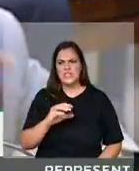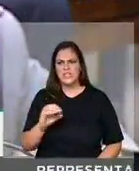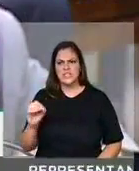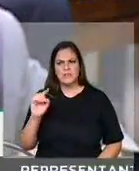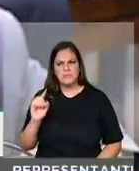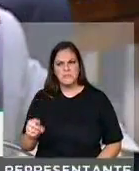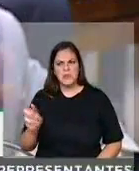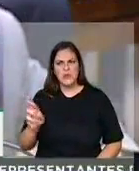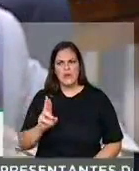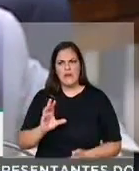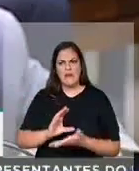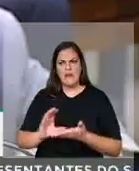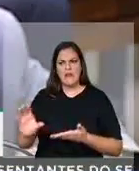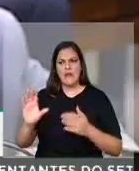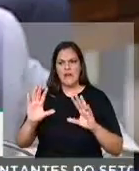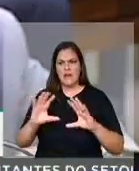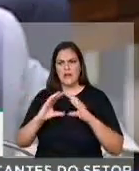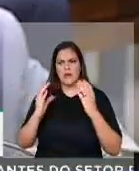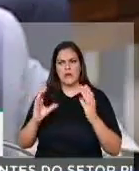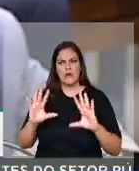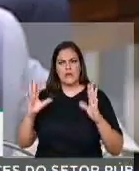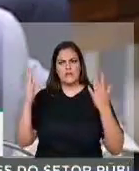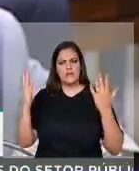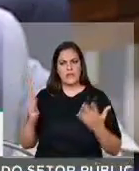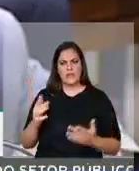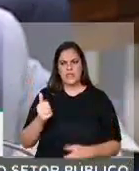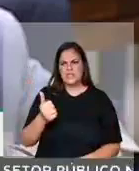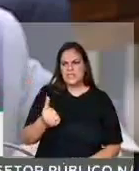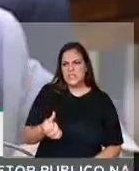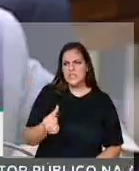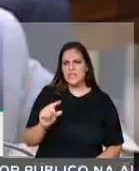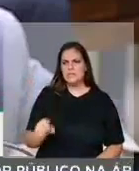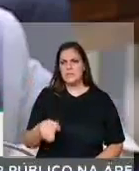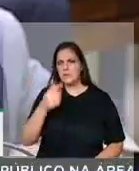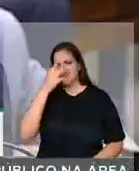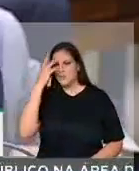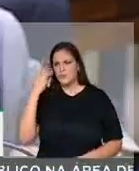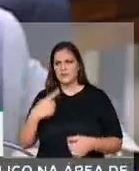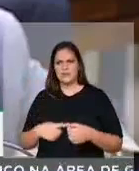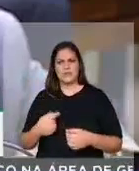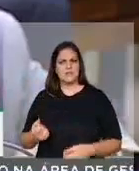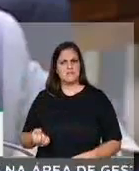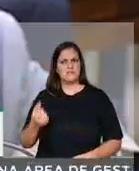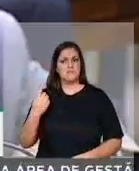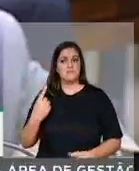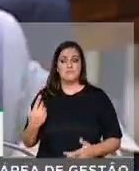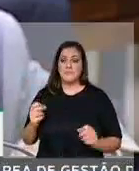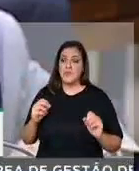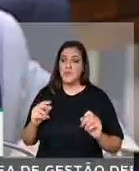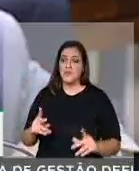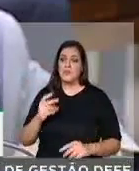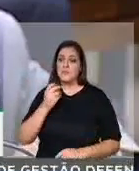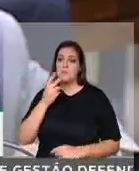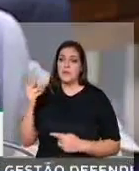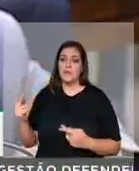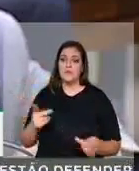R$ 1.700.000 para um espetáculo de uma cidade de 16 mil habitantes. Quero dar as boas-vindas aos senhores vereadores.